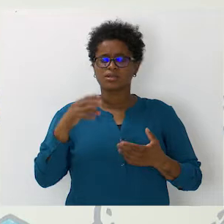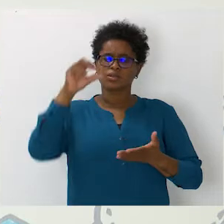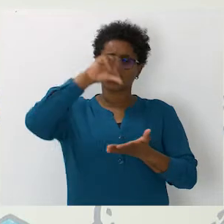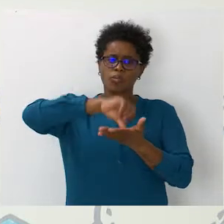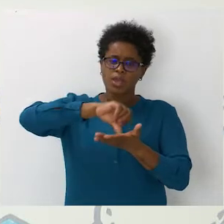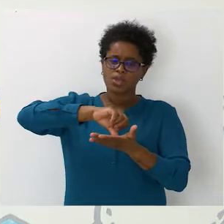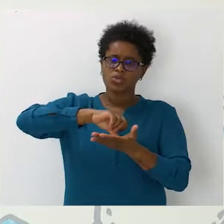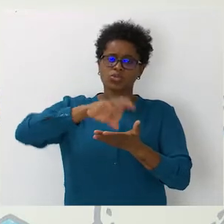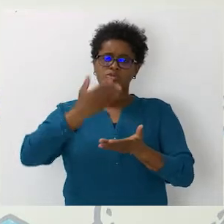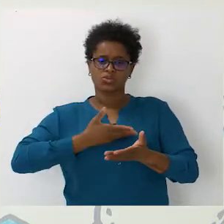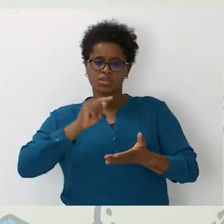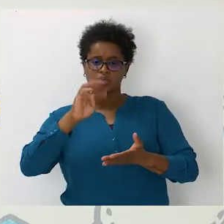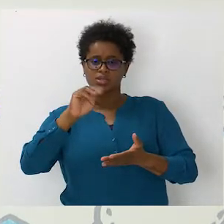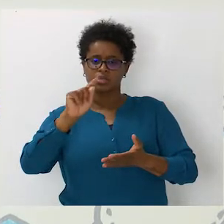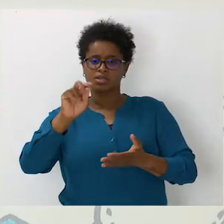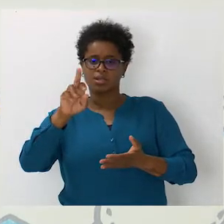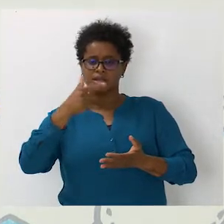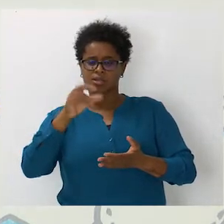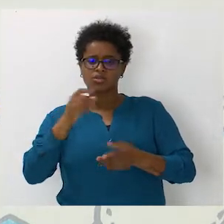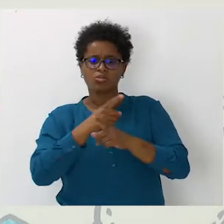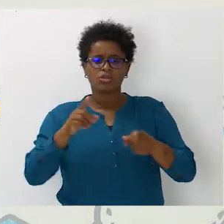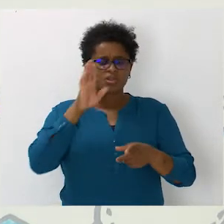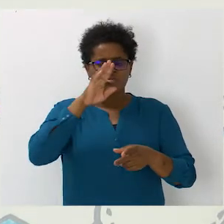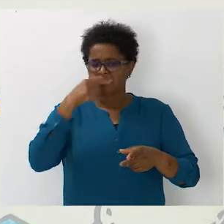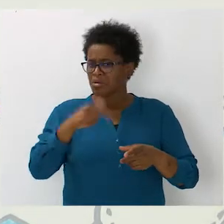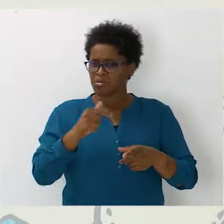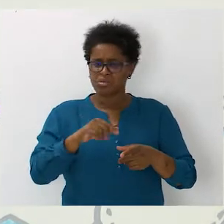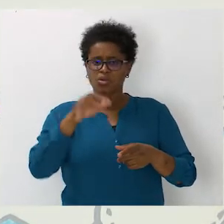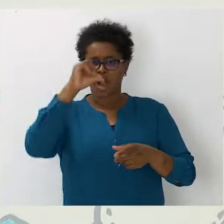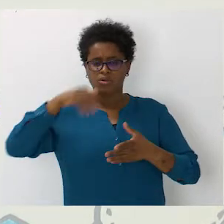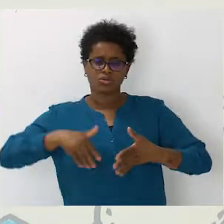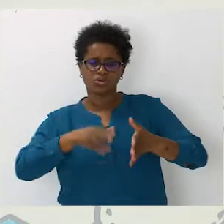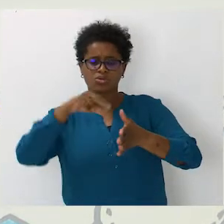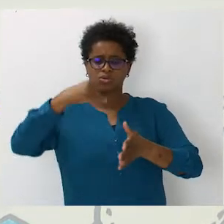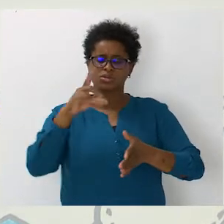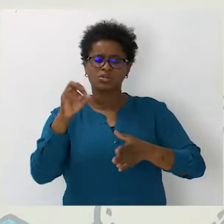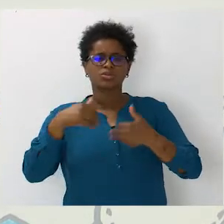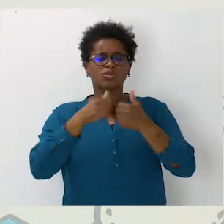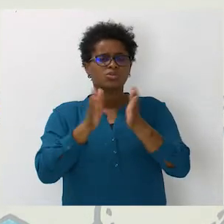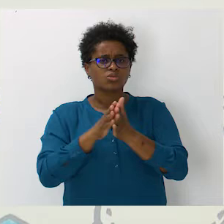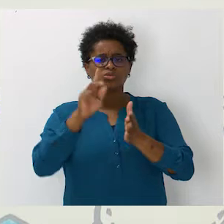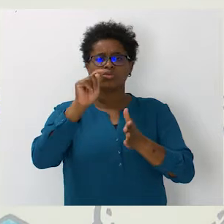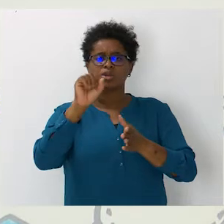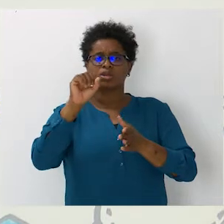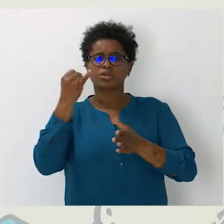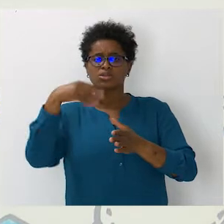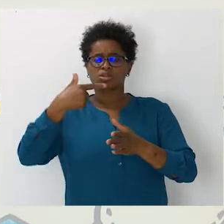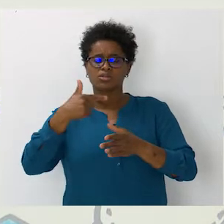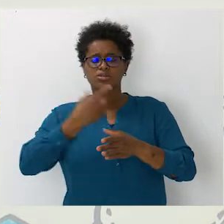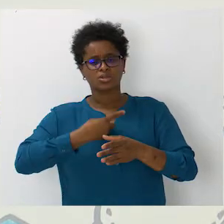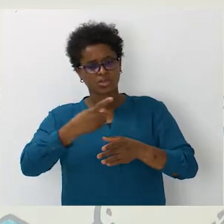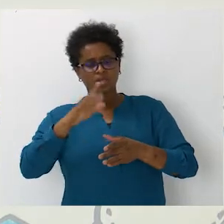deserto. Porque se não fosse o Rio Nilo, o Egito todo seria um deserto.